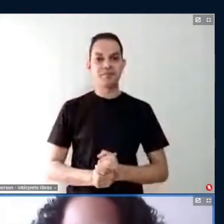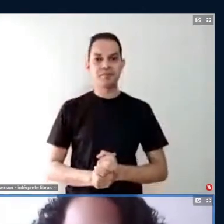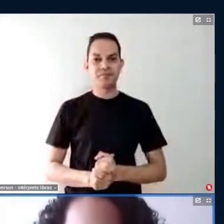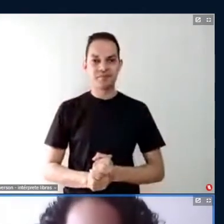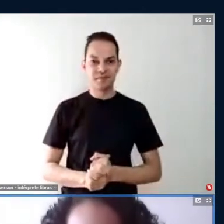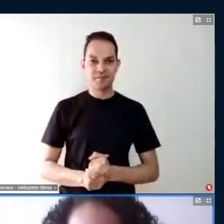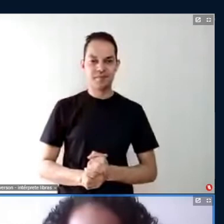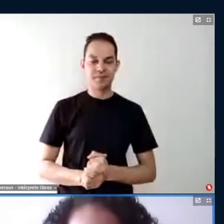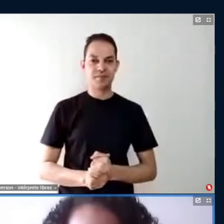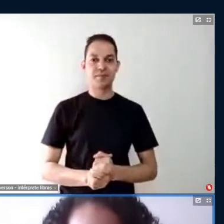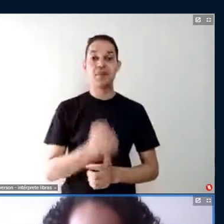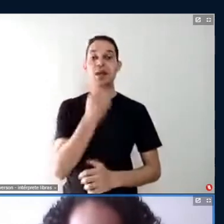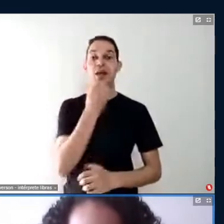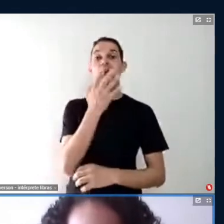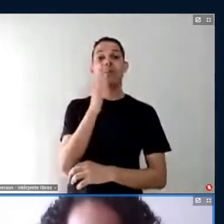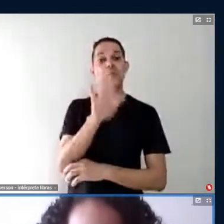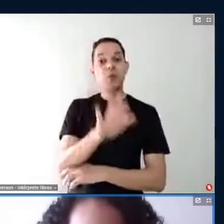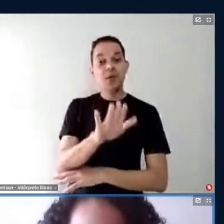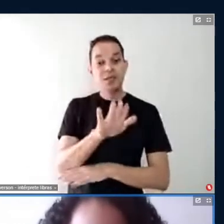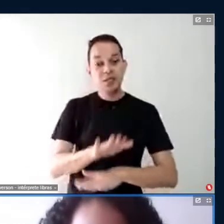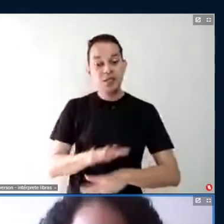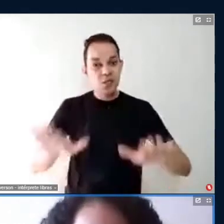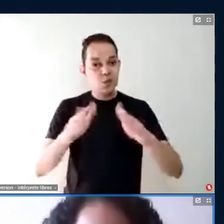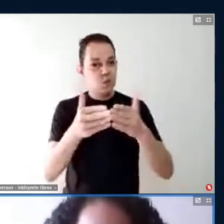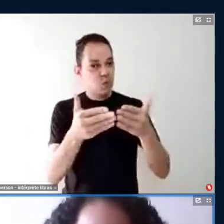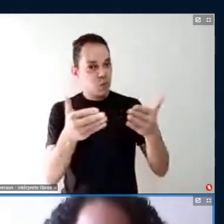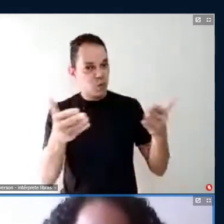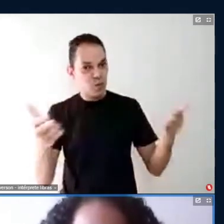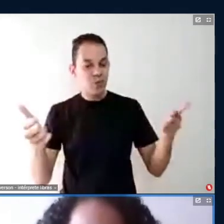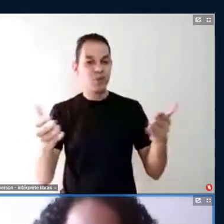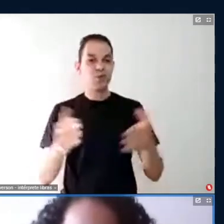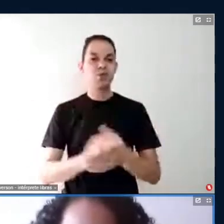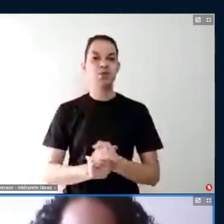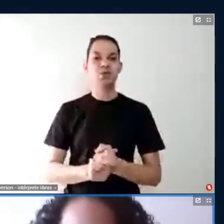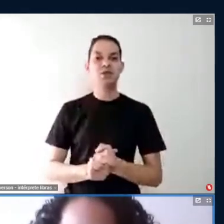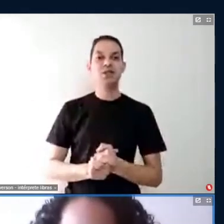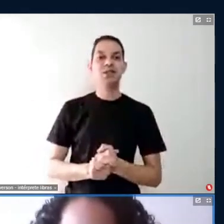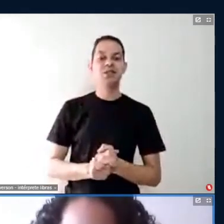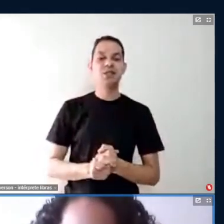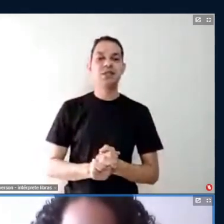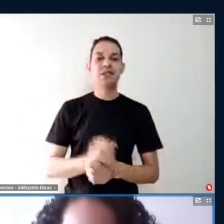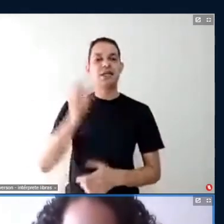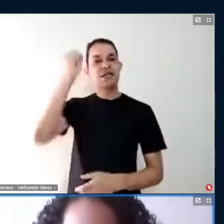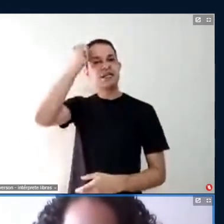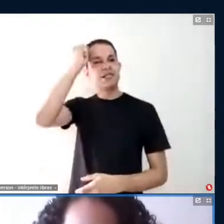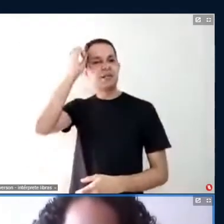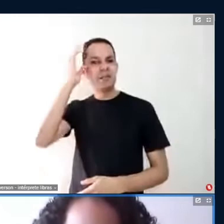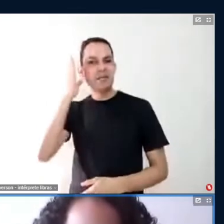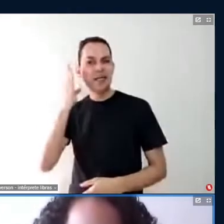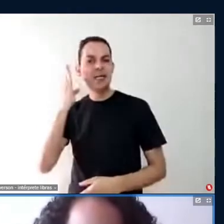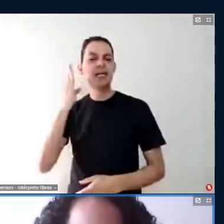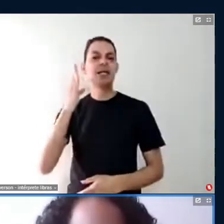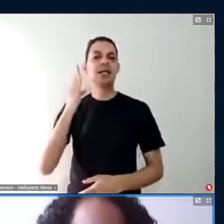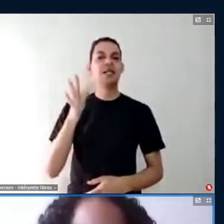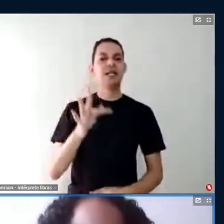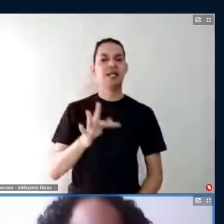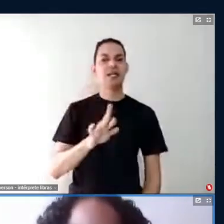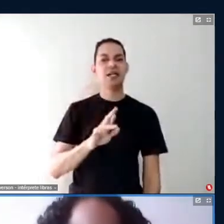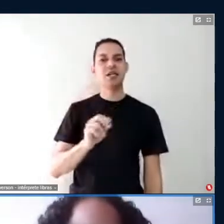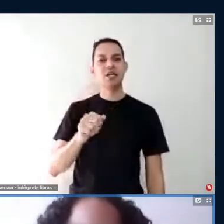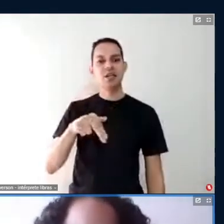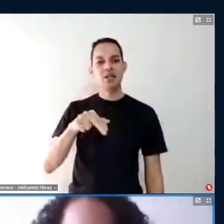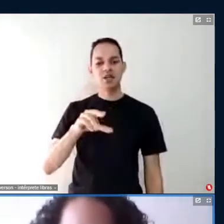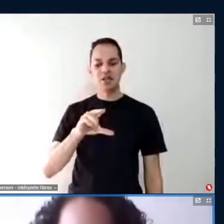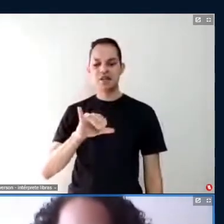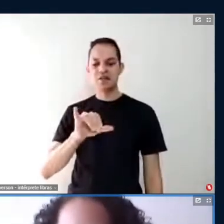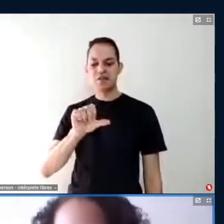Boa tarde a todos, todas, todos, Sabine, Francis, antes de entrar